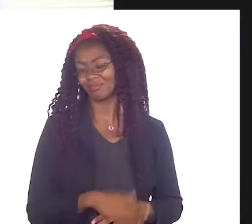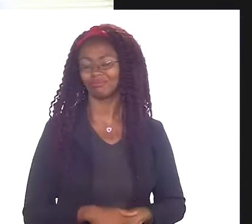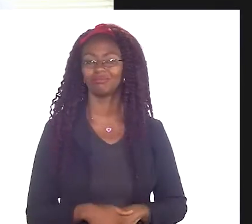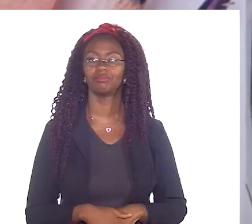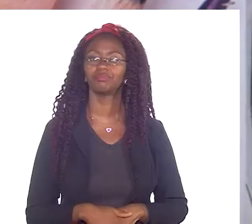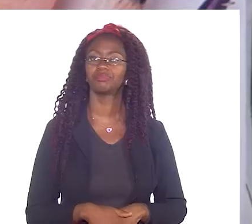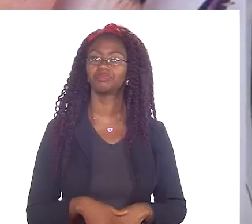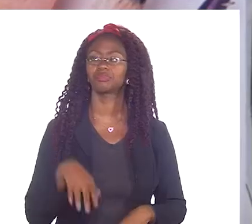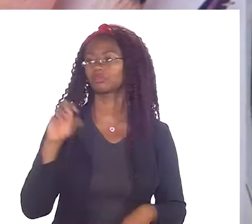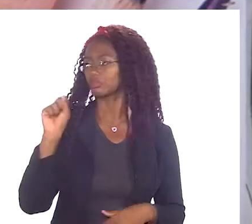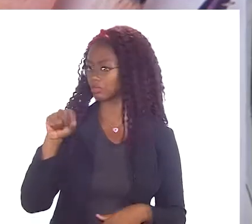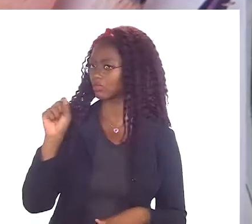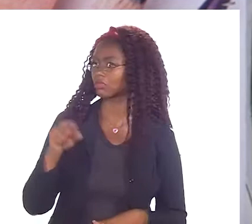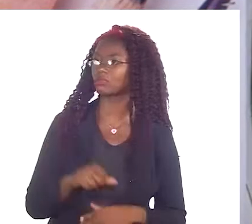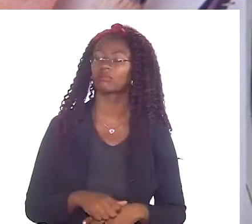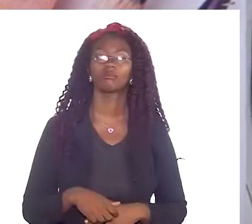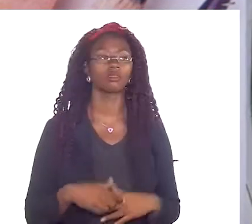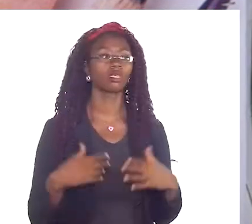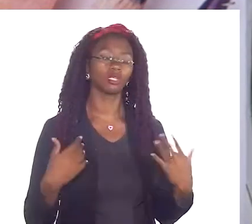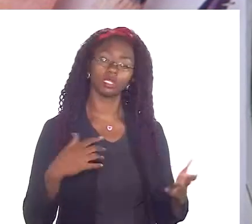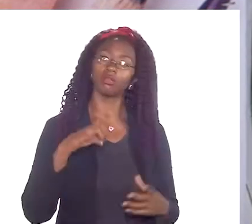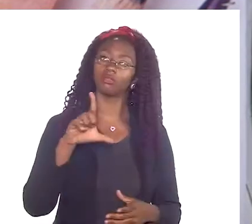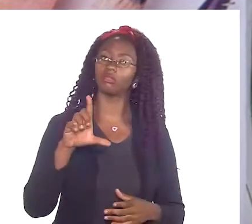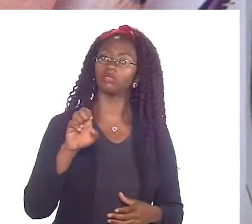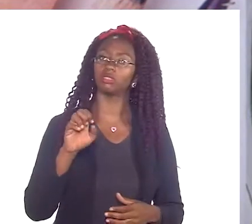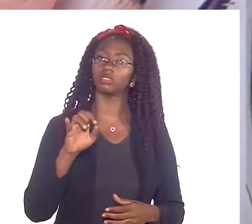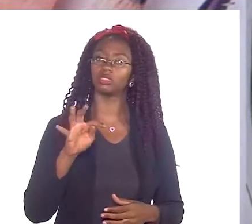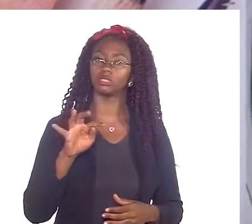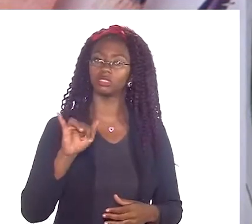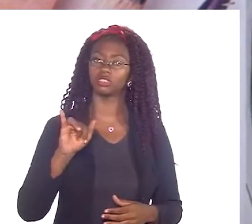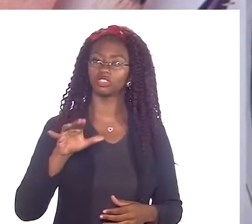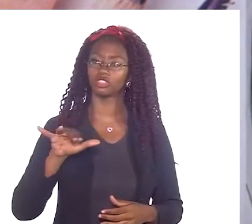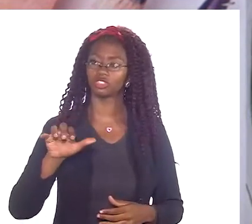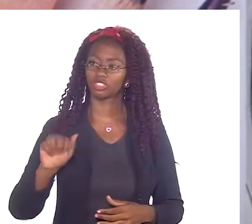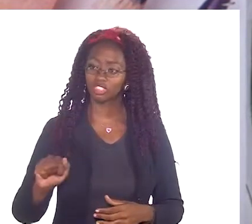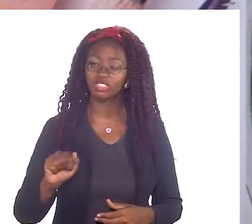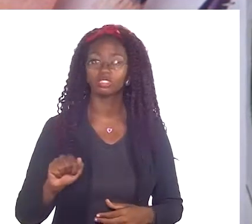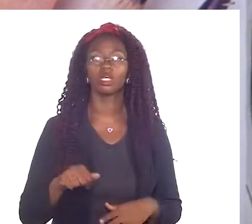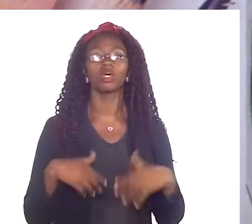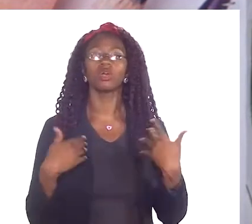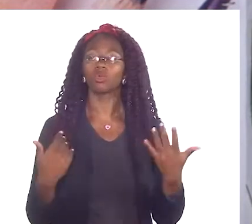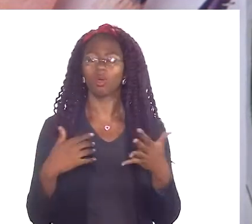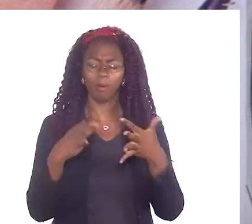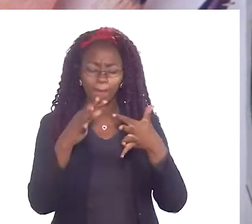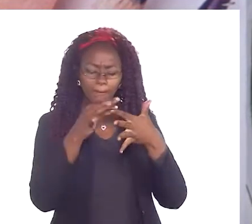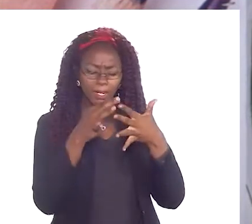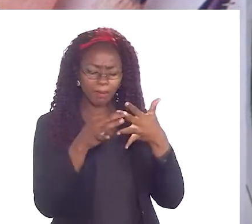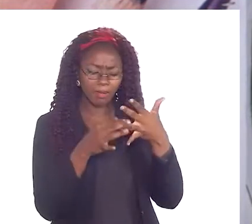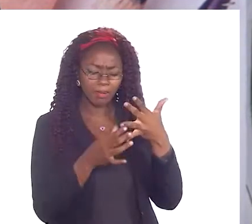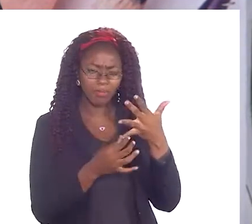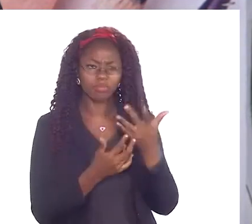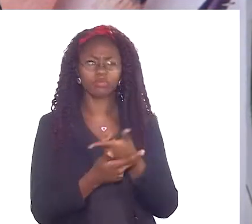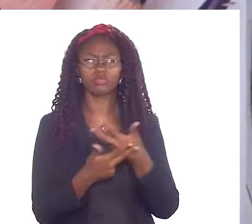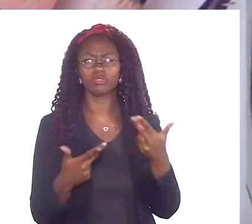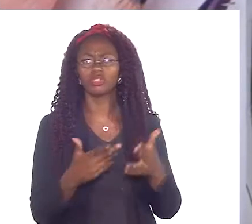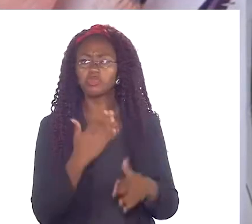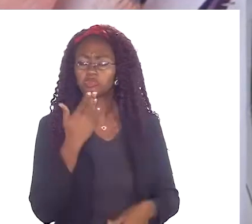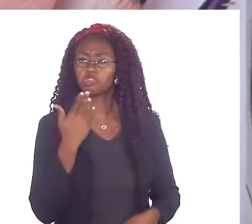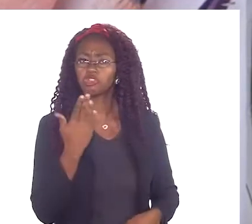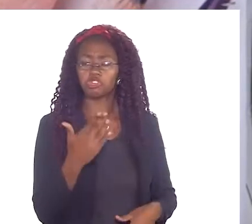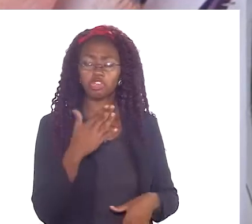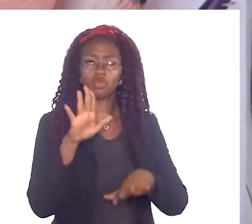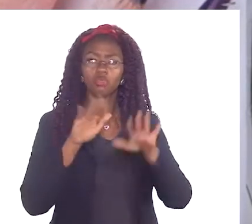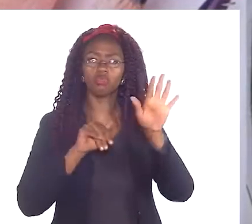Sim. Letícia, quais foram as qualificações que vocês exigiram, vamos dizer